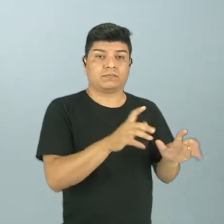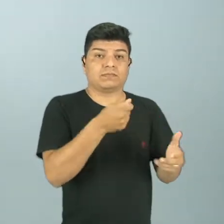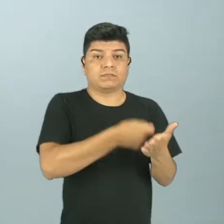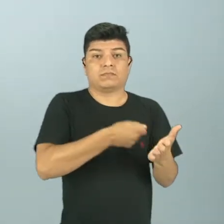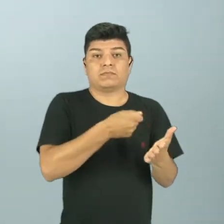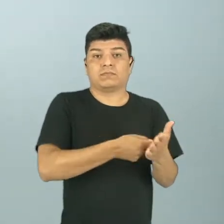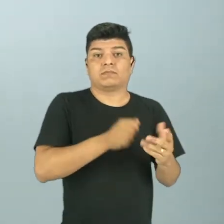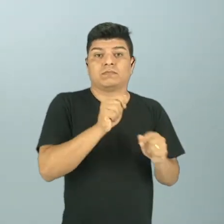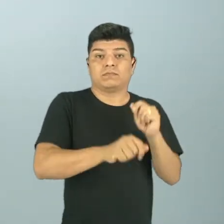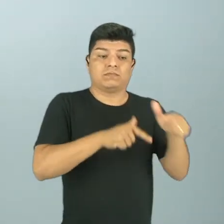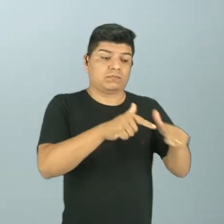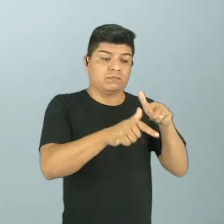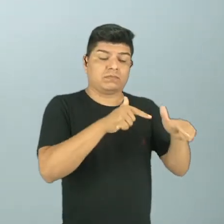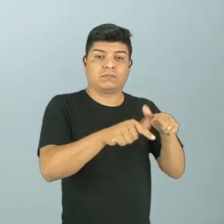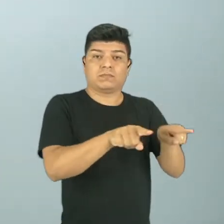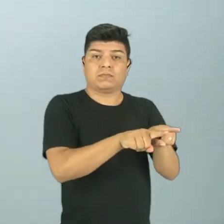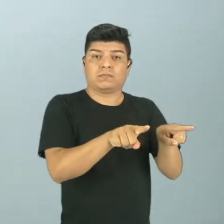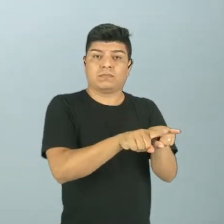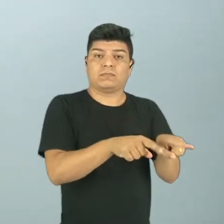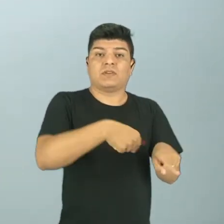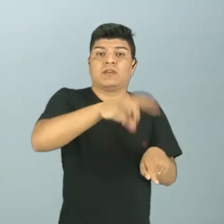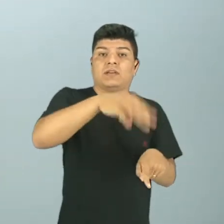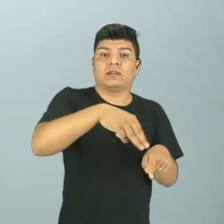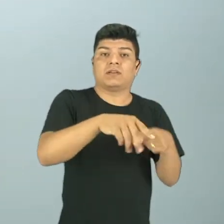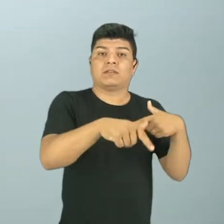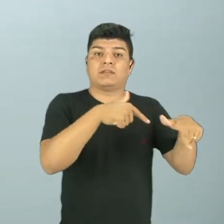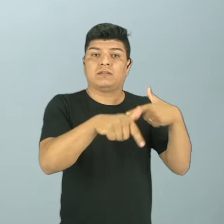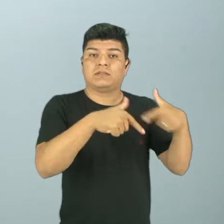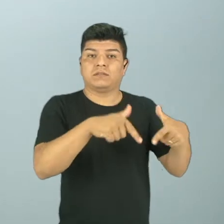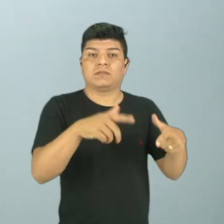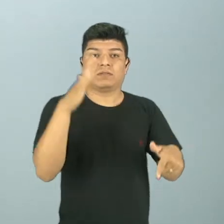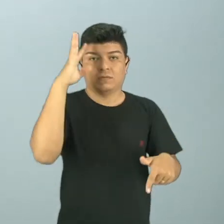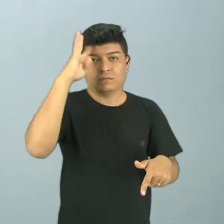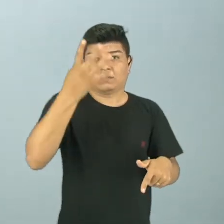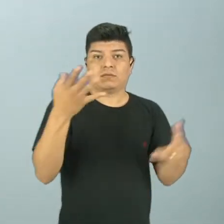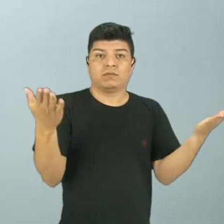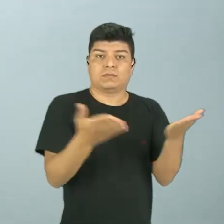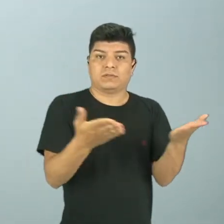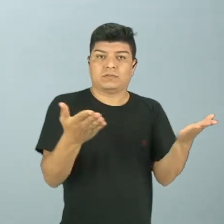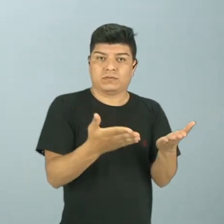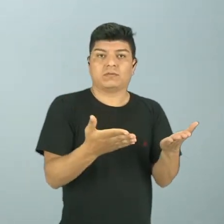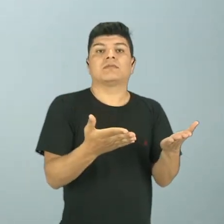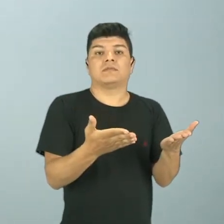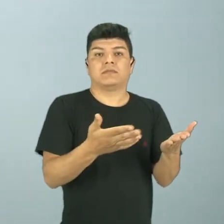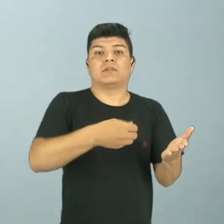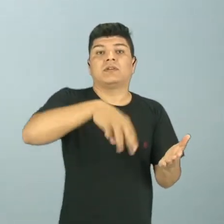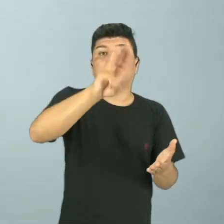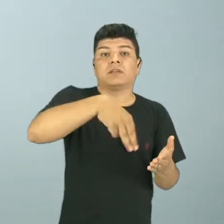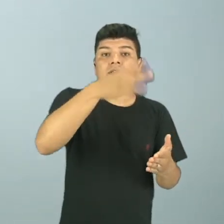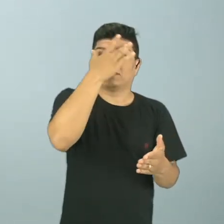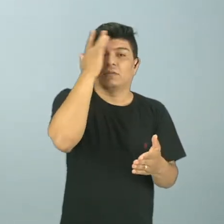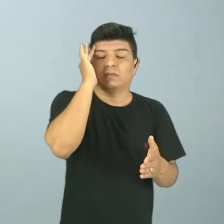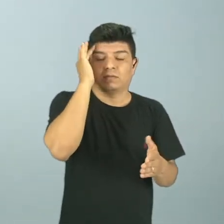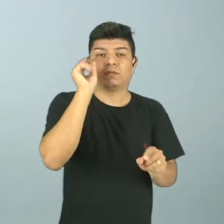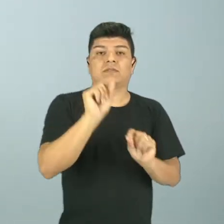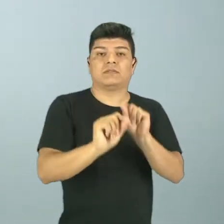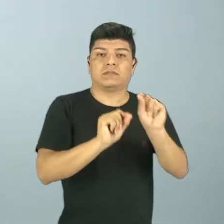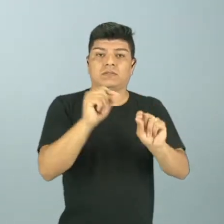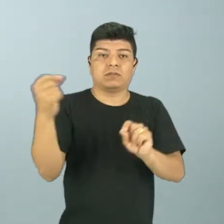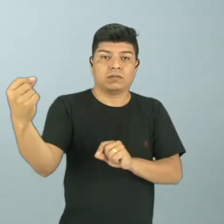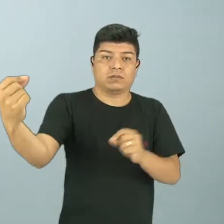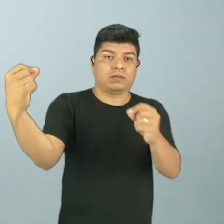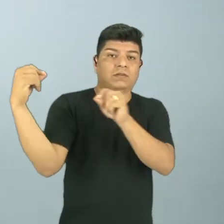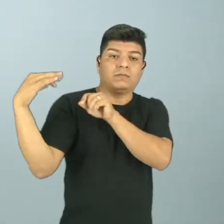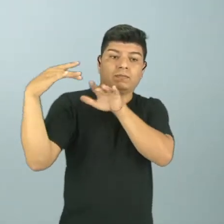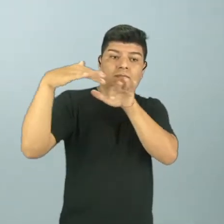ainda assim mão de obra aqui. Mas quem vai ser essa mão de obra? Isso que a gente vai descobrir hoje. Quem são as pessoas que vão vir